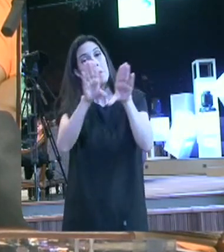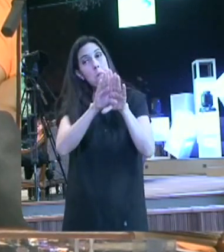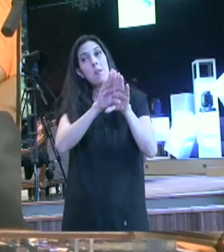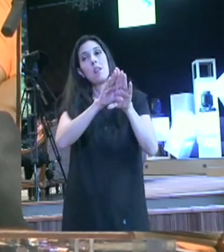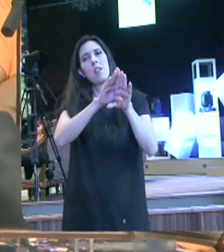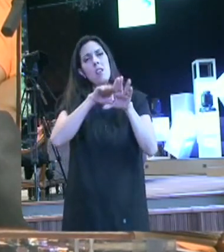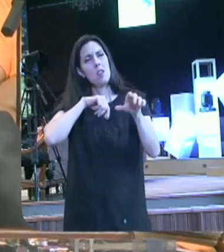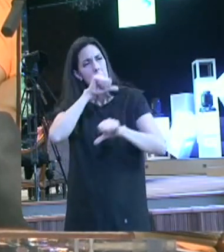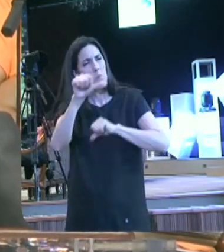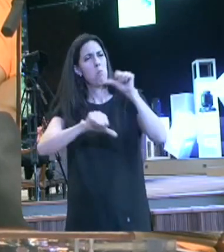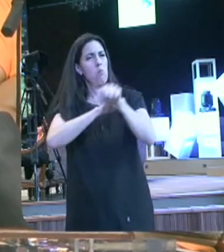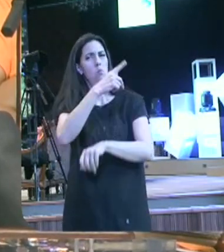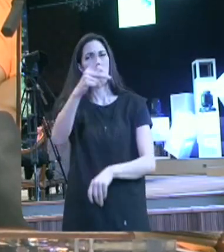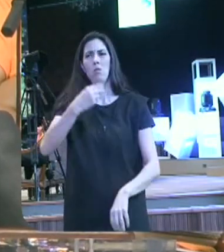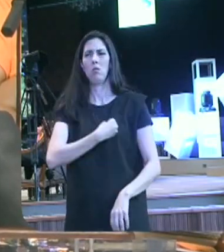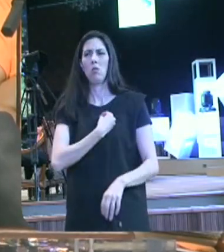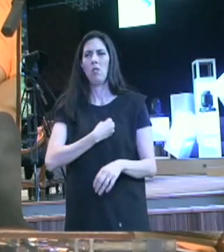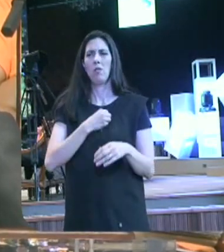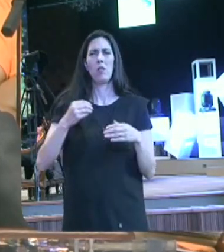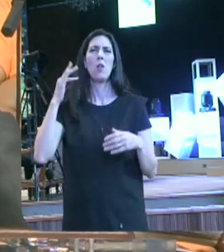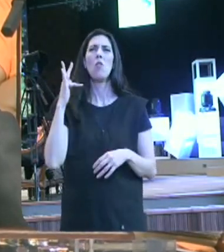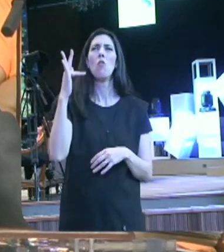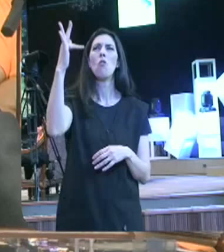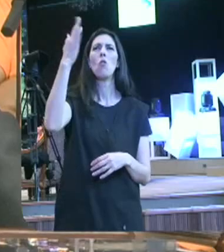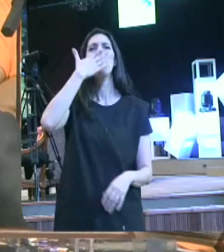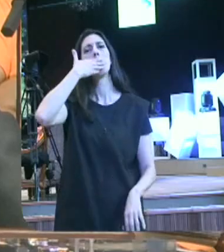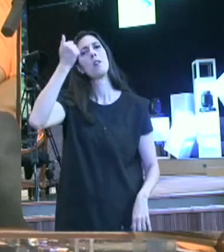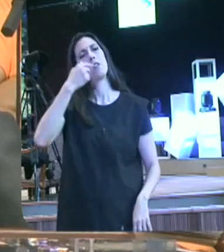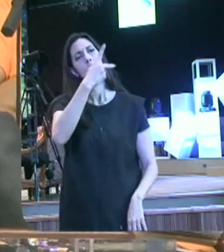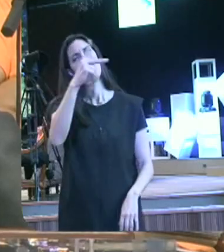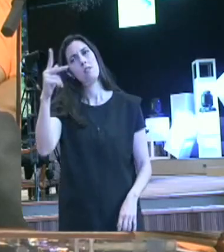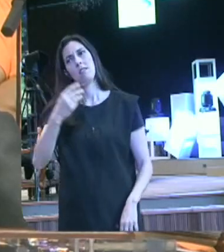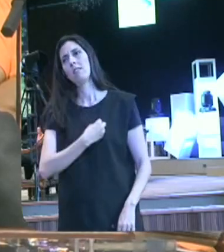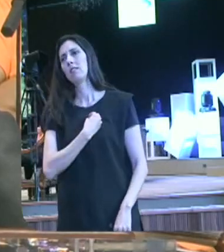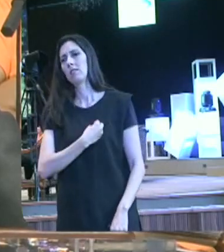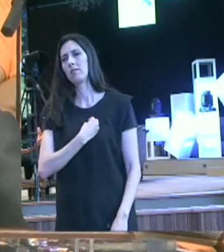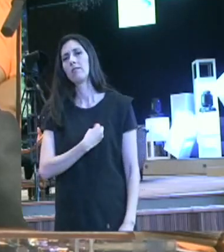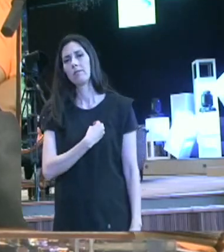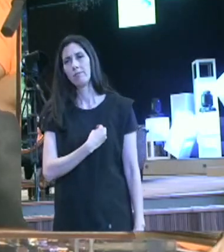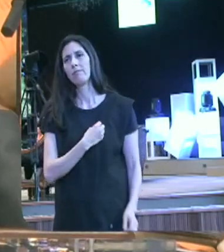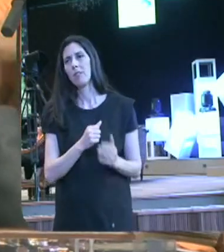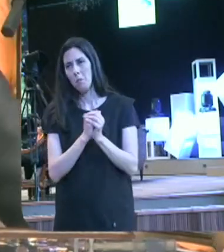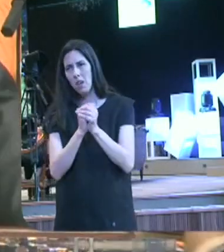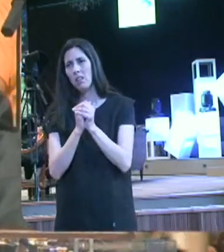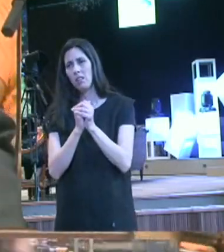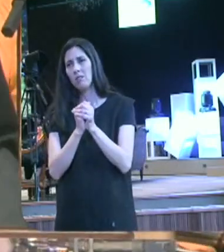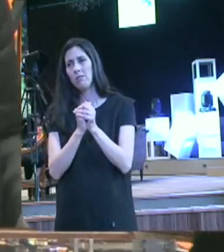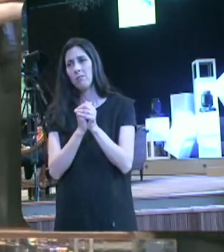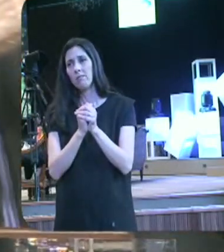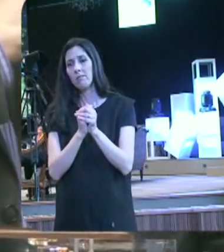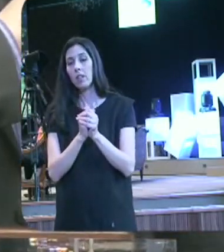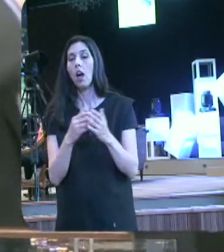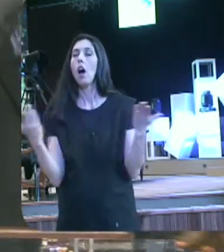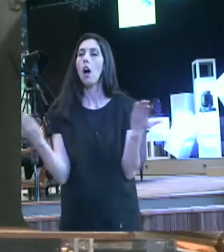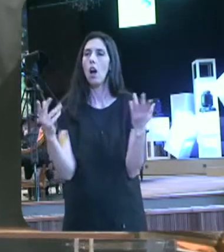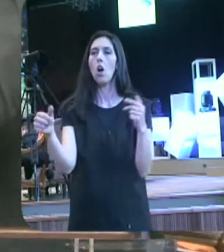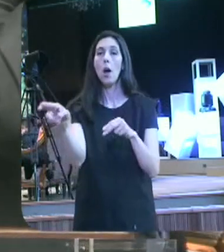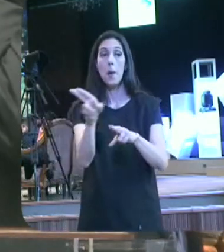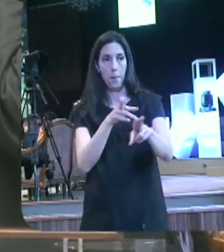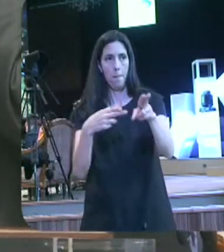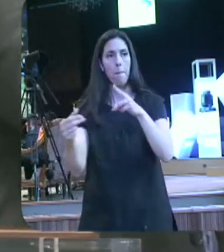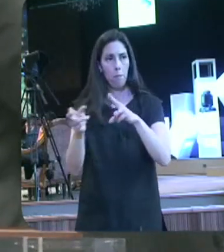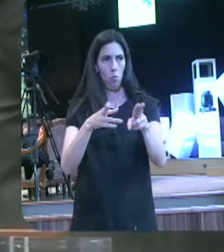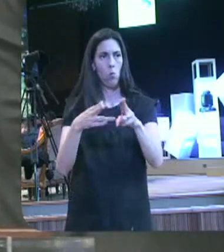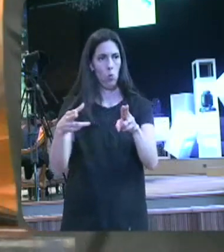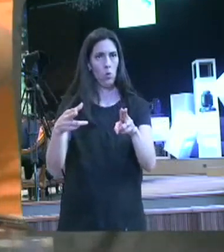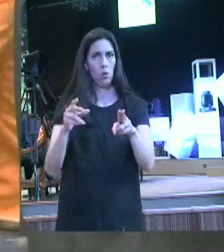guiar, a mostrar um futuro melhor que só Ele tem para cada um de nós. A gente vai cantar de novo essa canção para